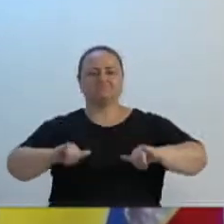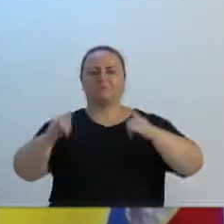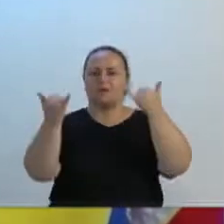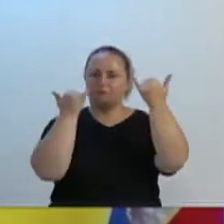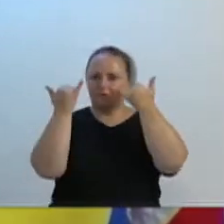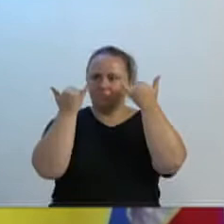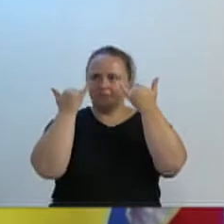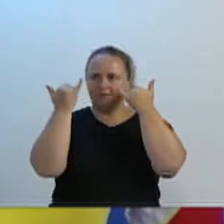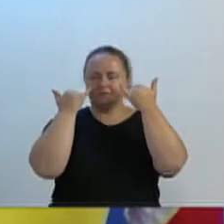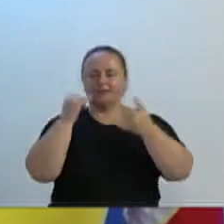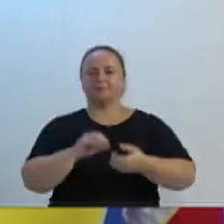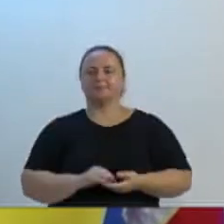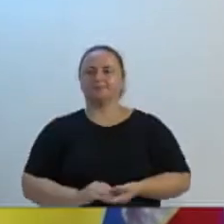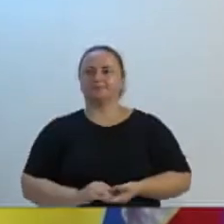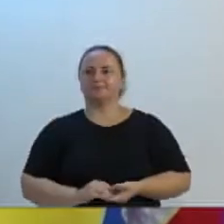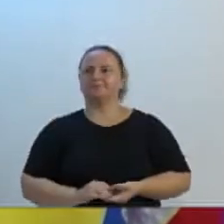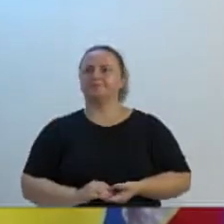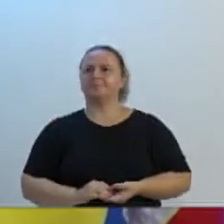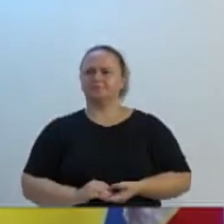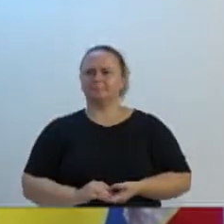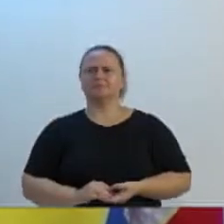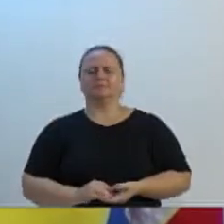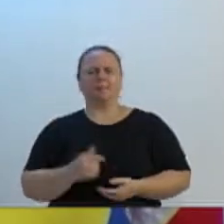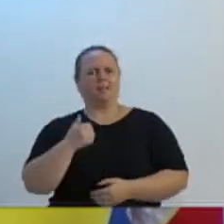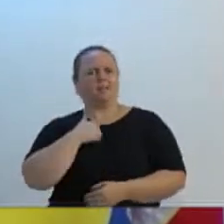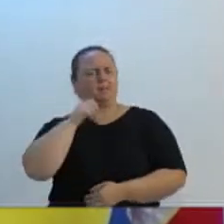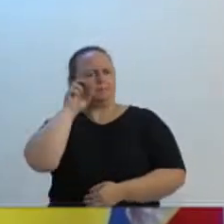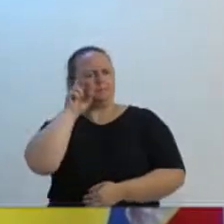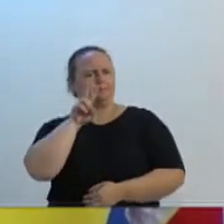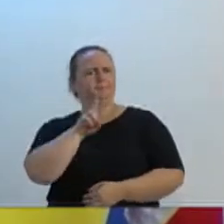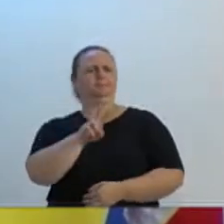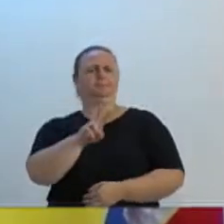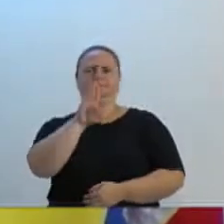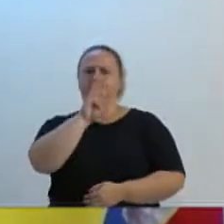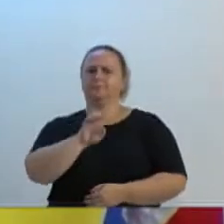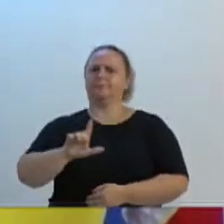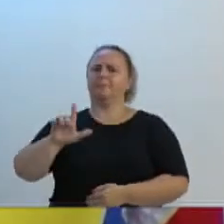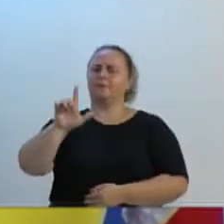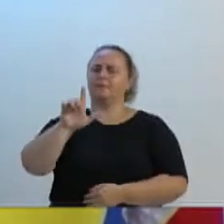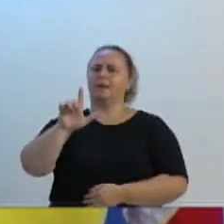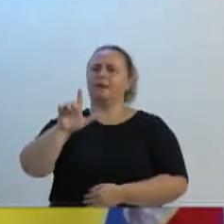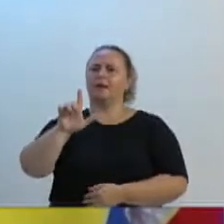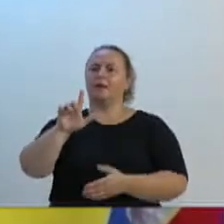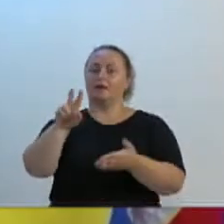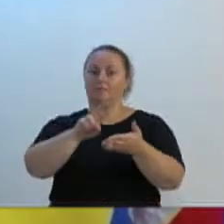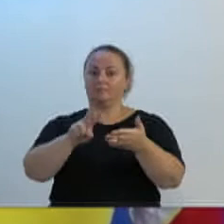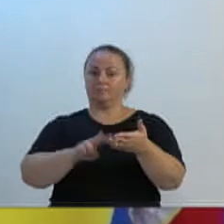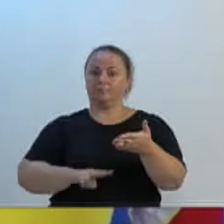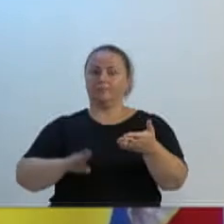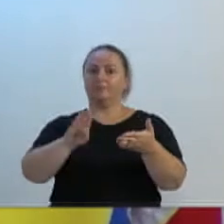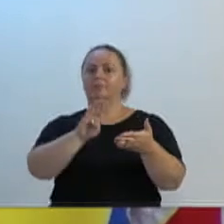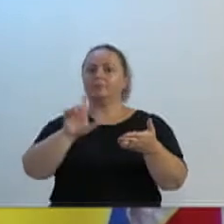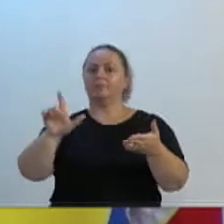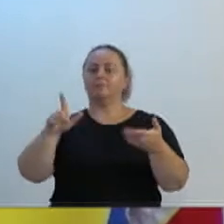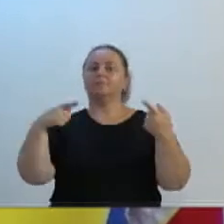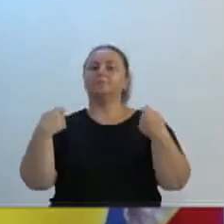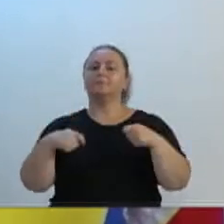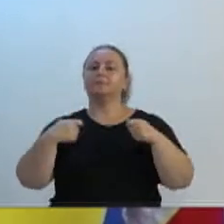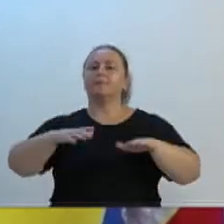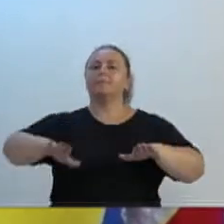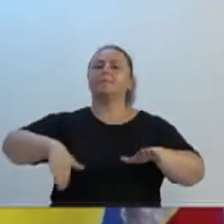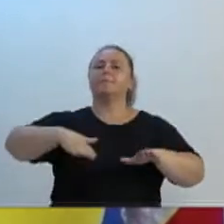o josé já comecei a vereador mano só que blumenau precisaria ter uma praia